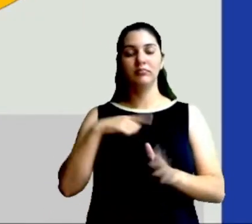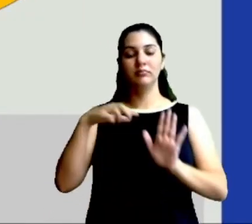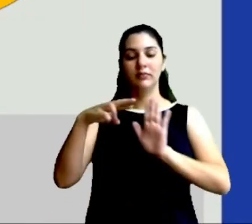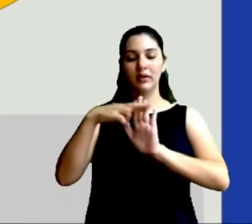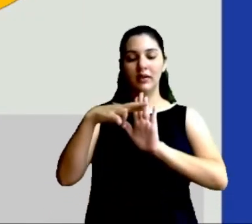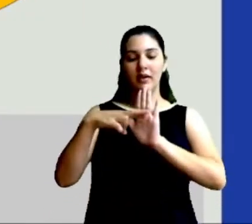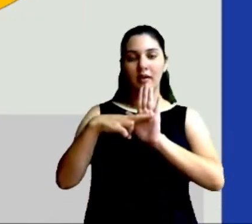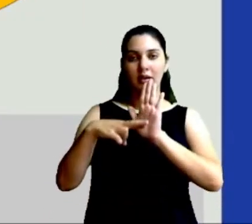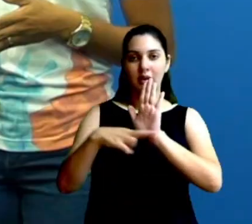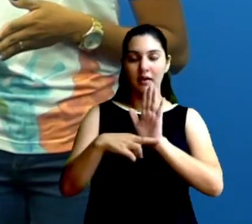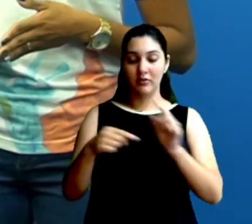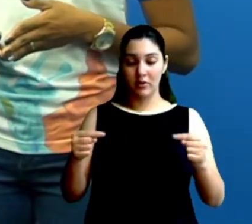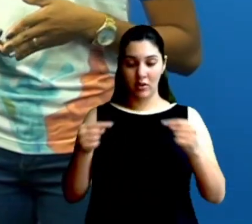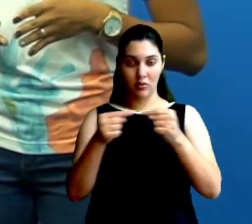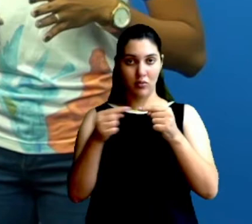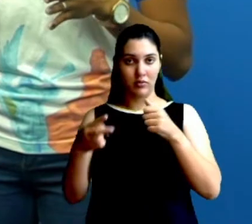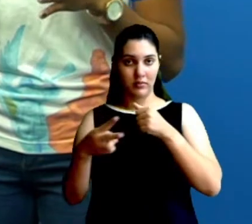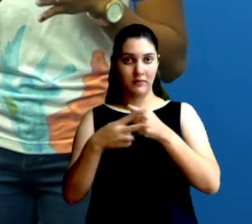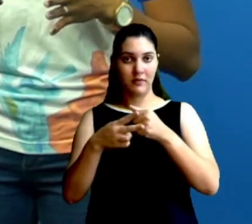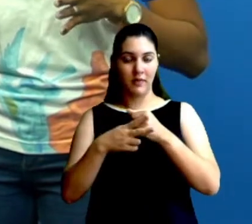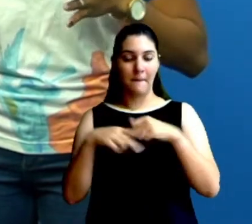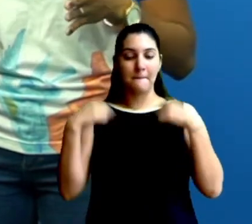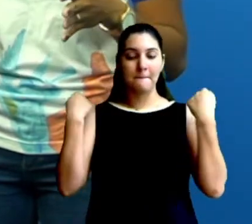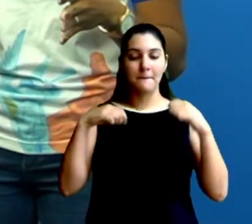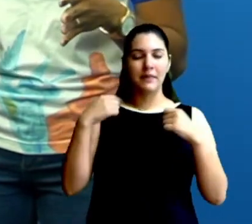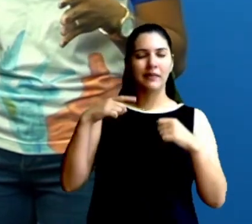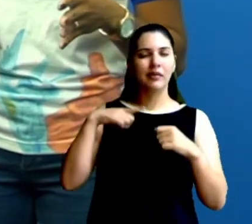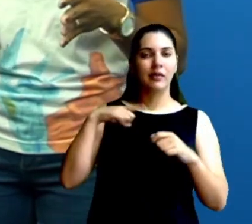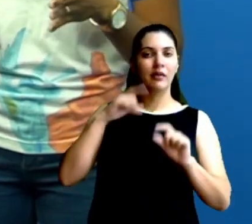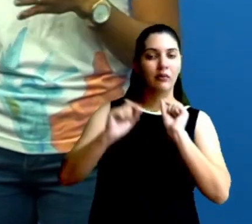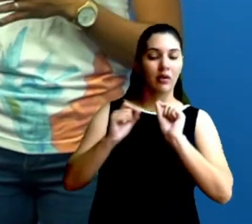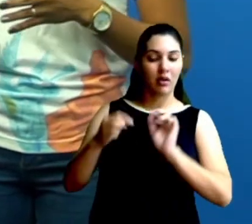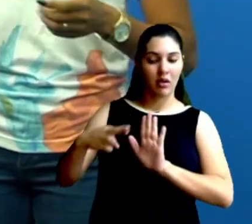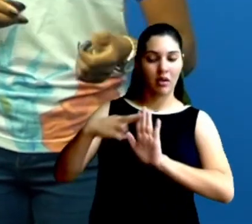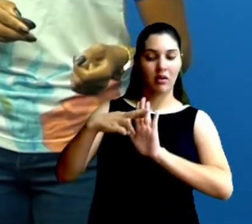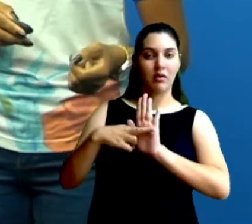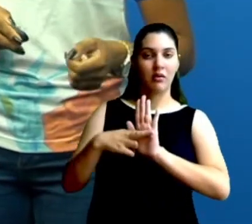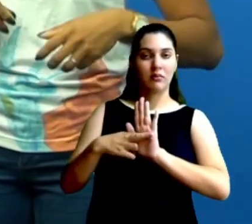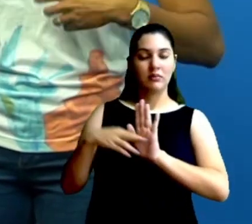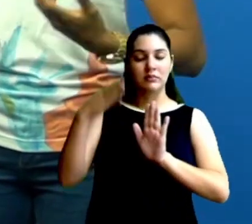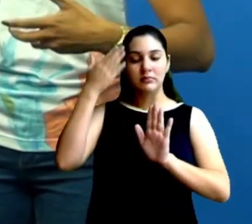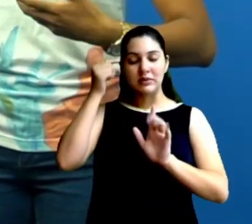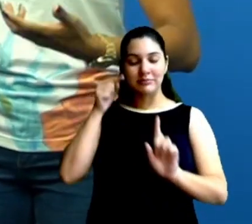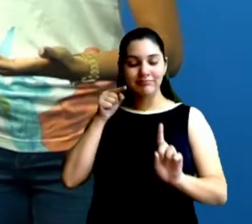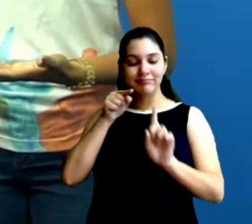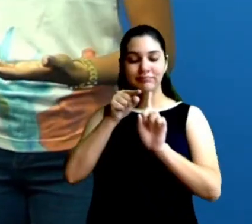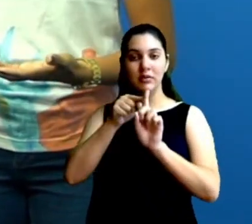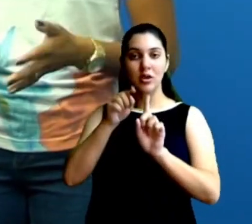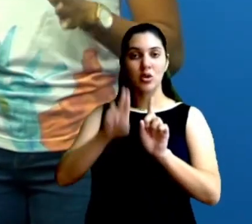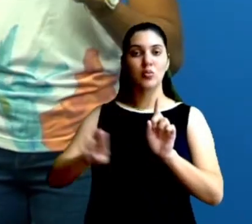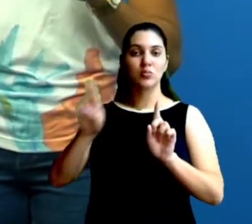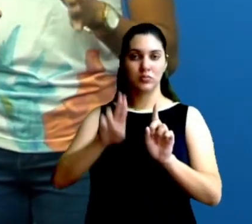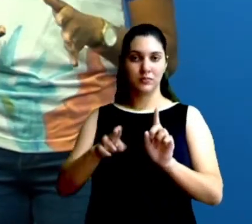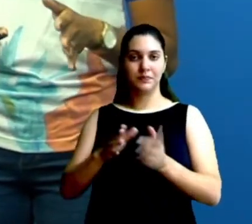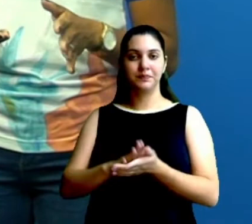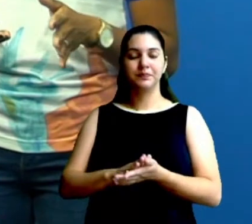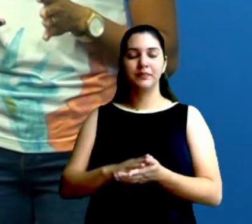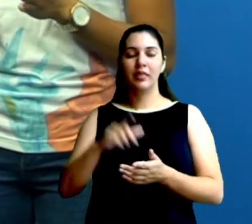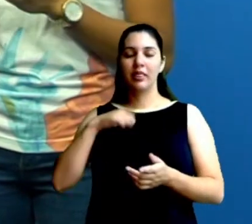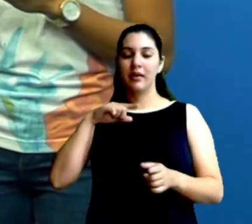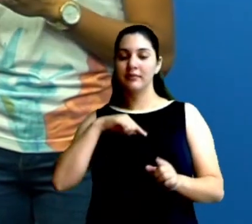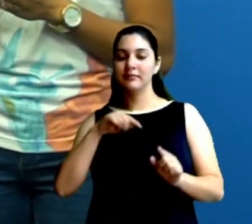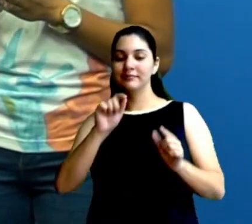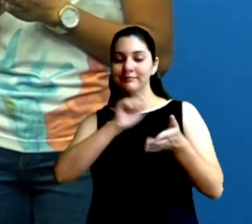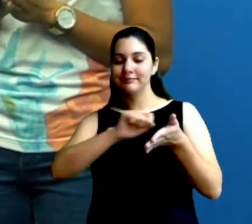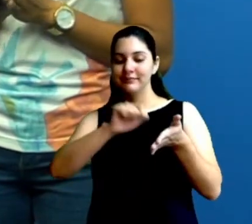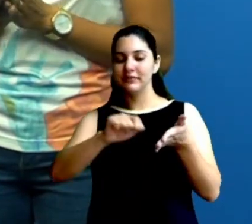regras da concordância verbal. A gente precisa ter regras para a gente saber identificar e saber também usar. Então, na escrita, a